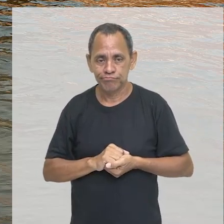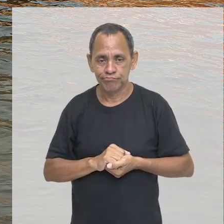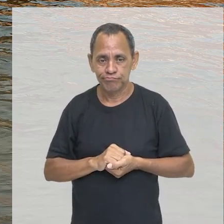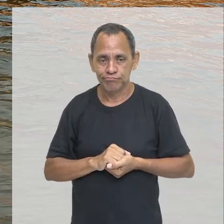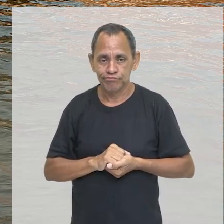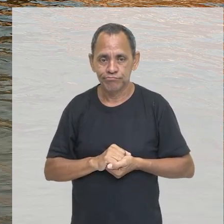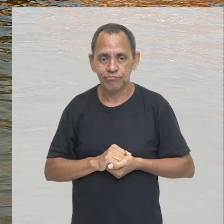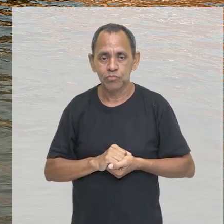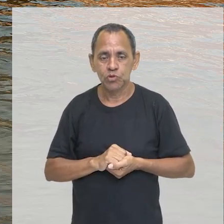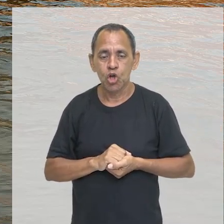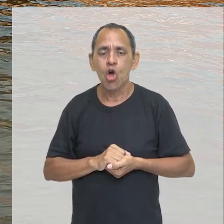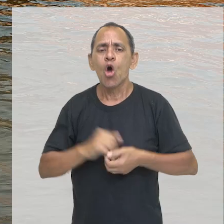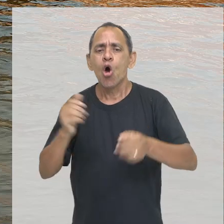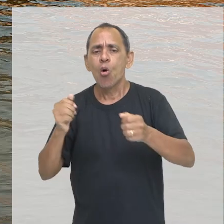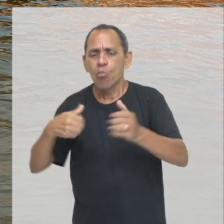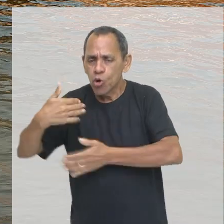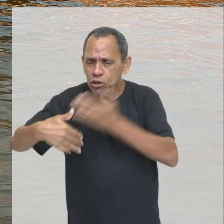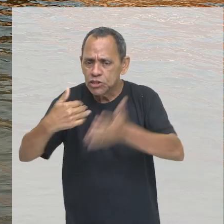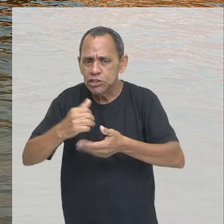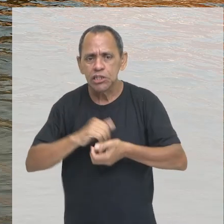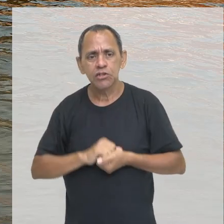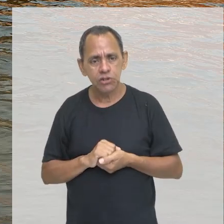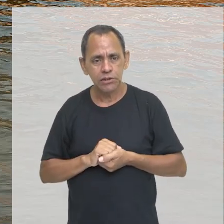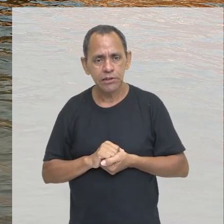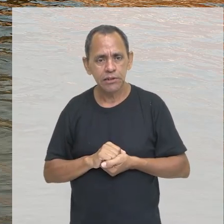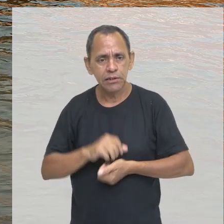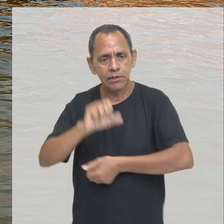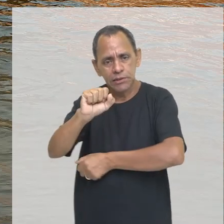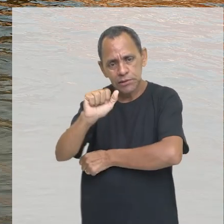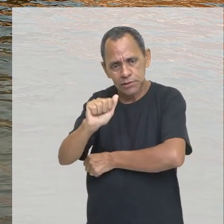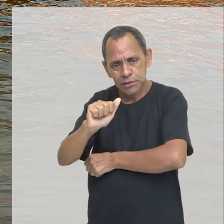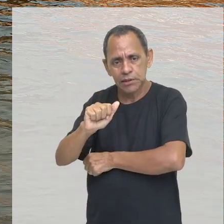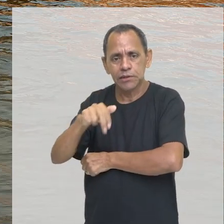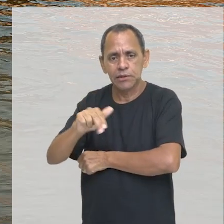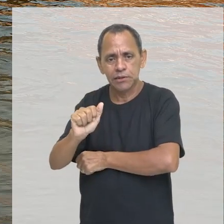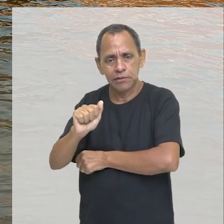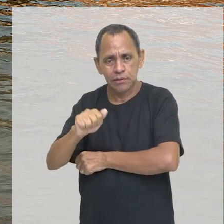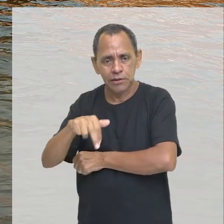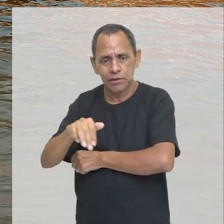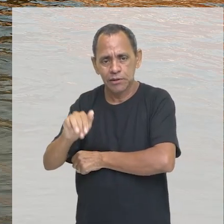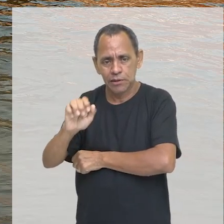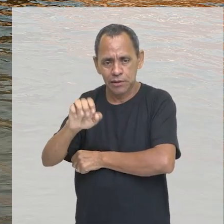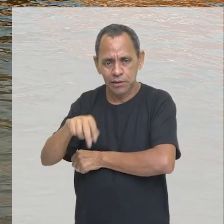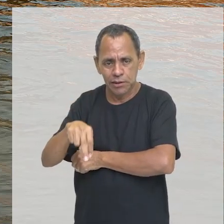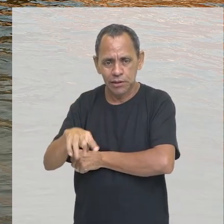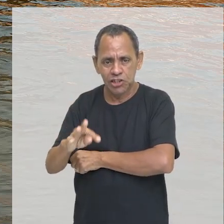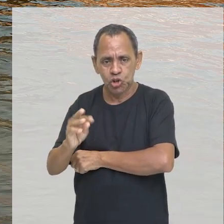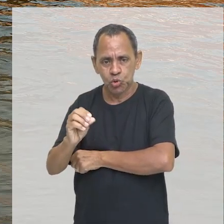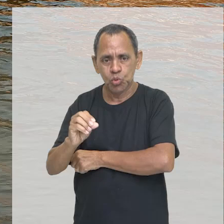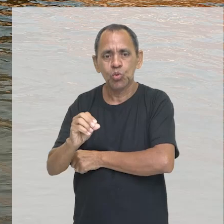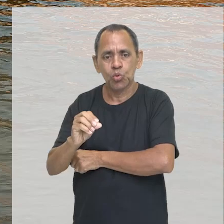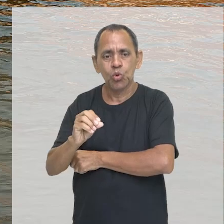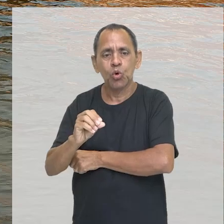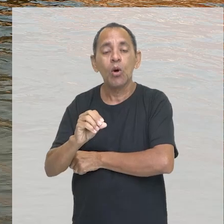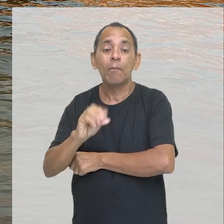trazendo para hoje, ele não é muito eficiente, tá bom? Mas estamos focados na Índia